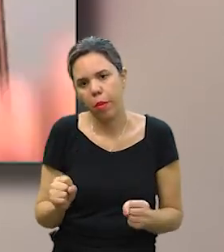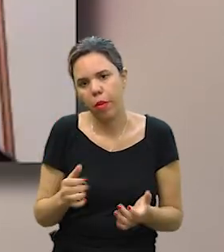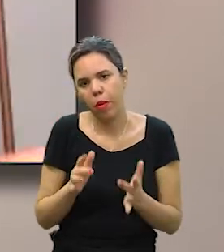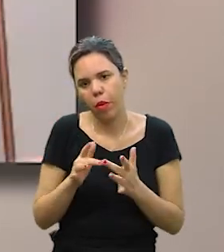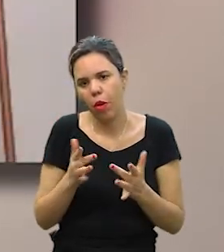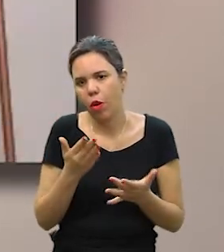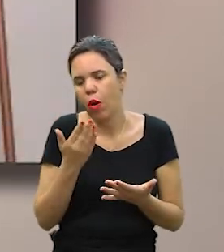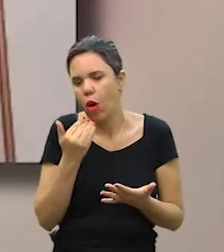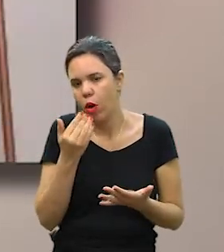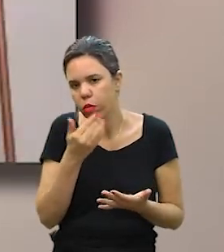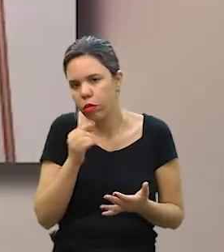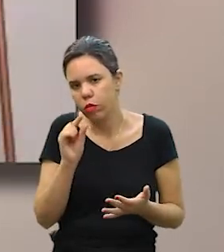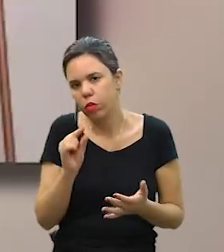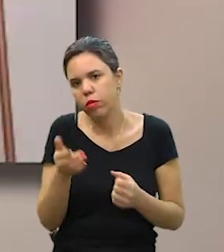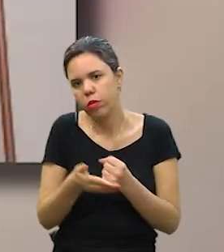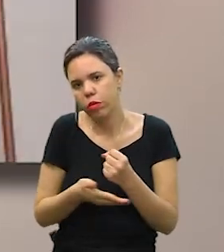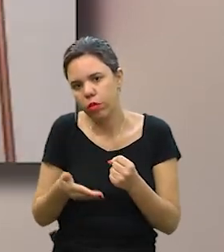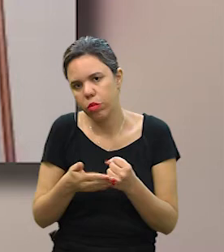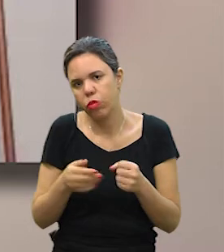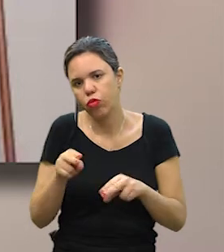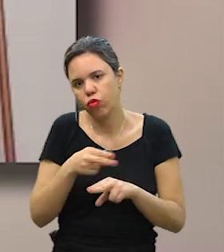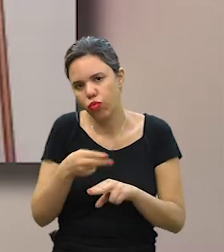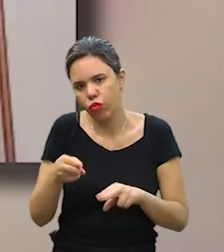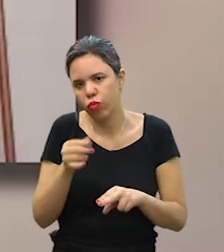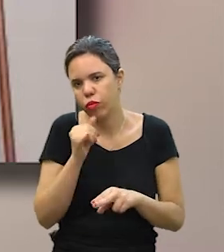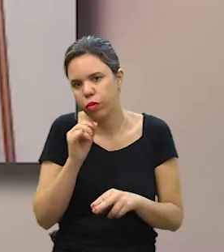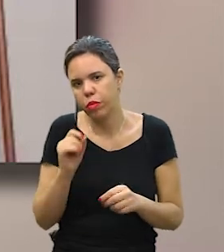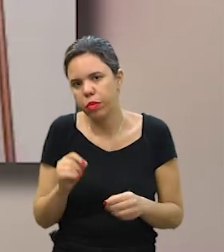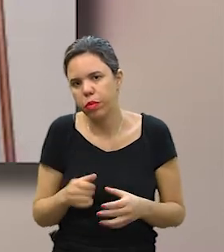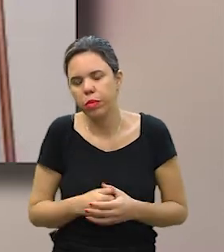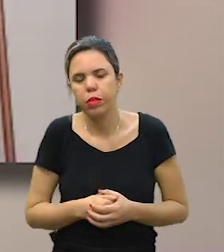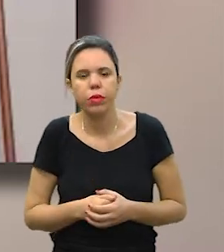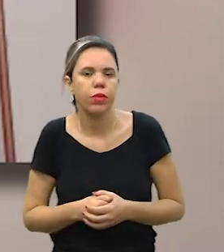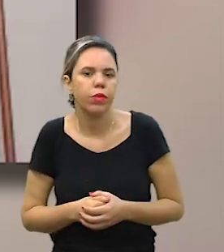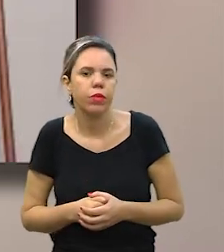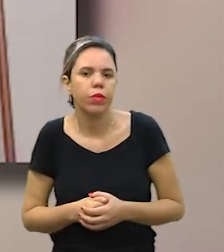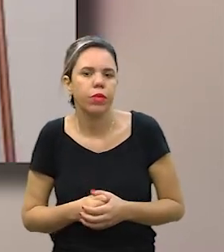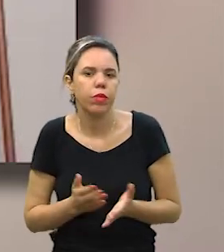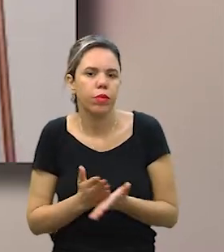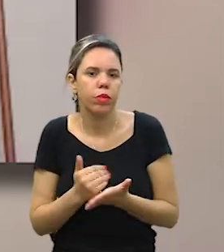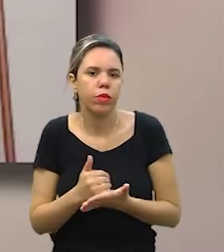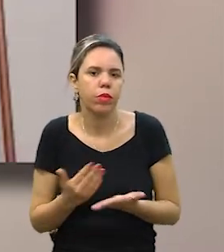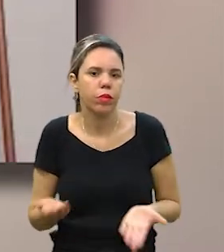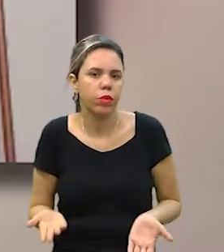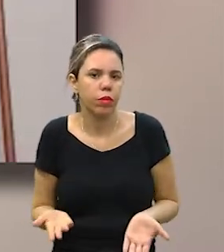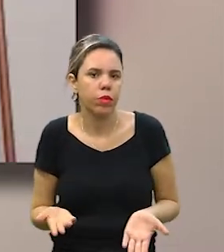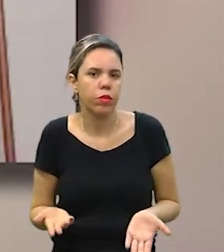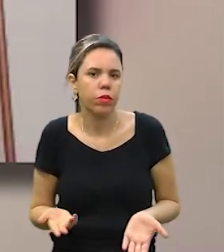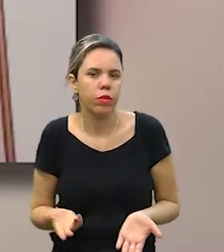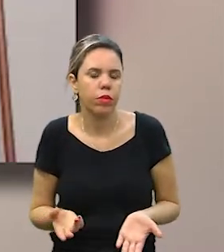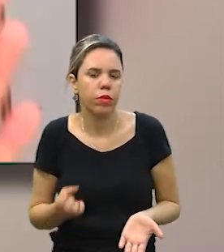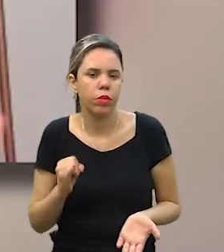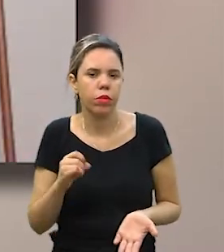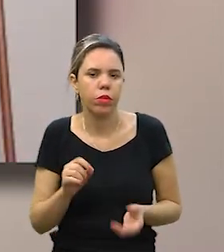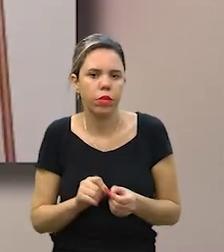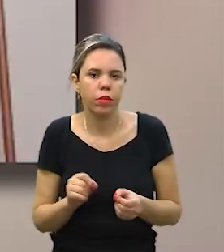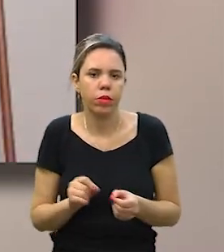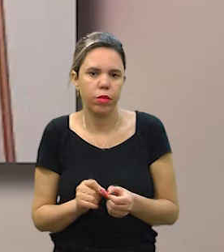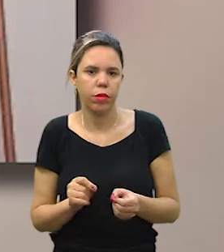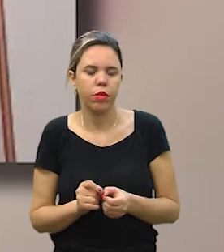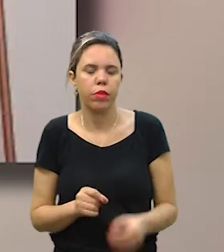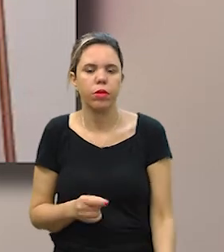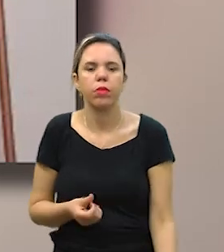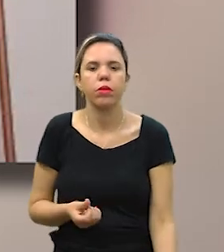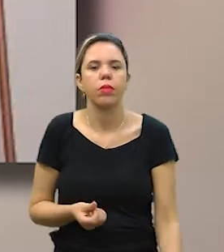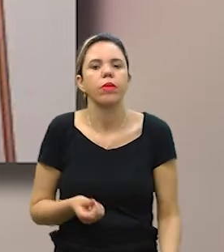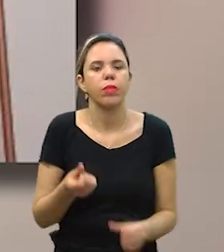pode entrar em contato com um doce, um chocolate, por exemplo, né, um bolo. Mas se ela fez